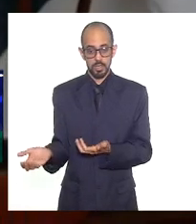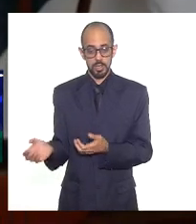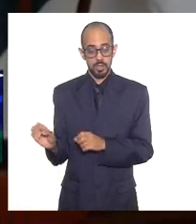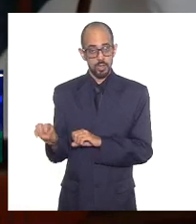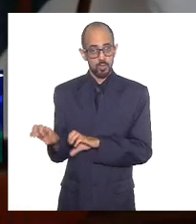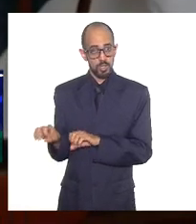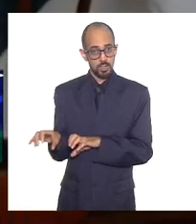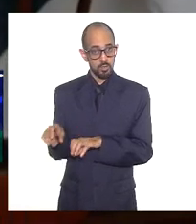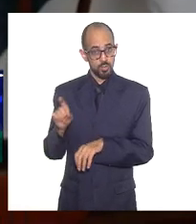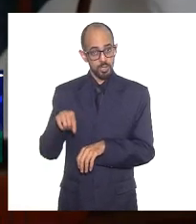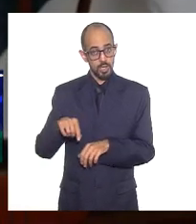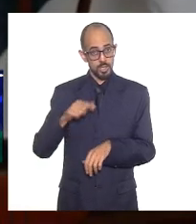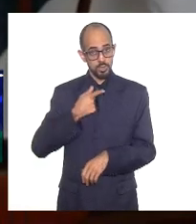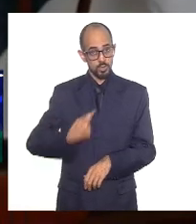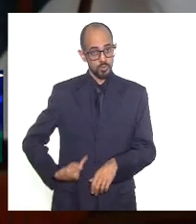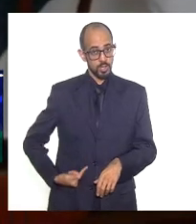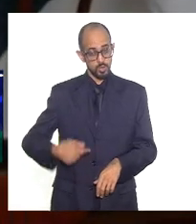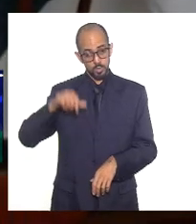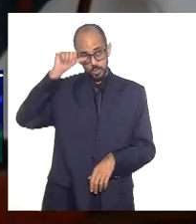Castro que está fazendo.